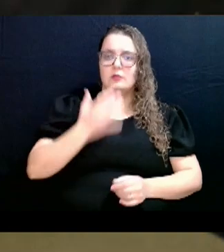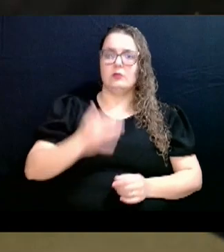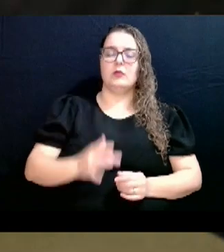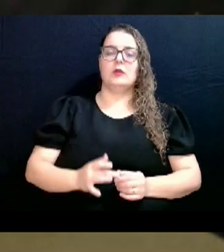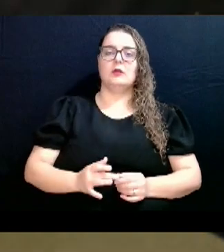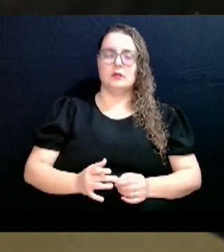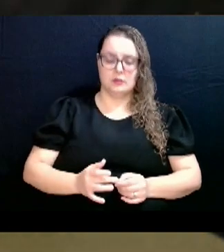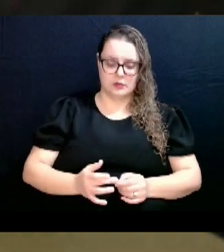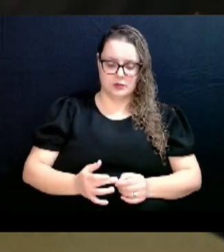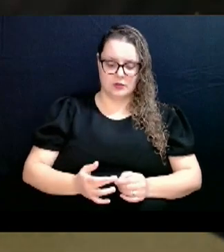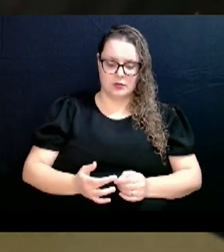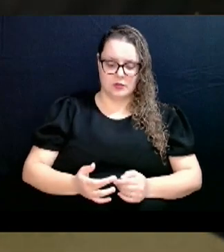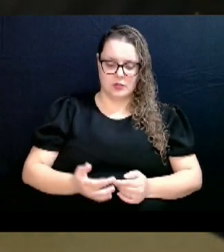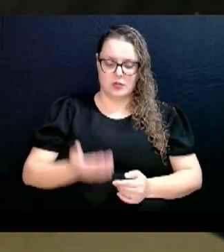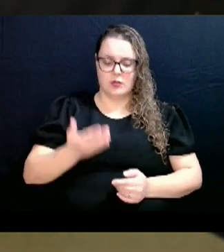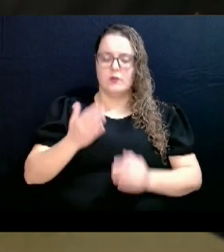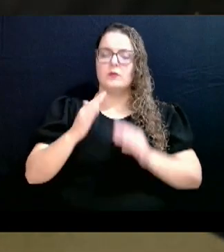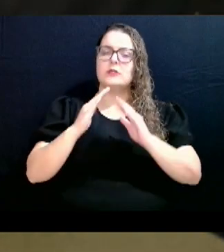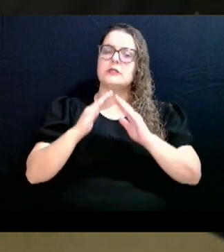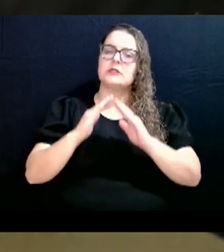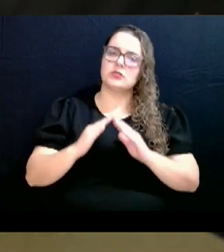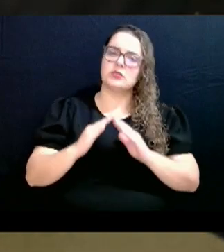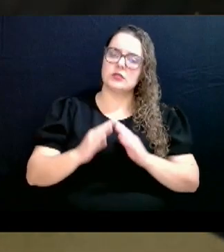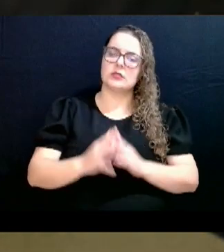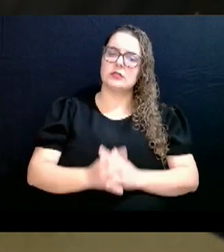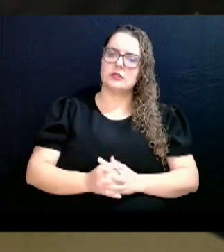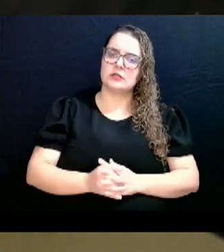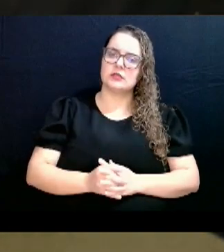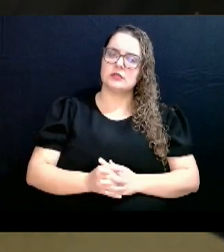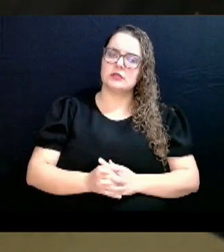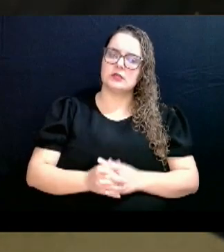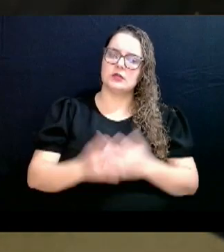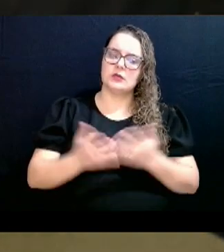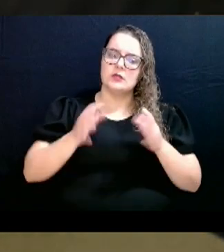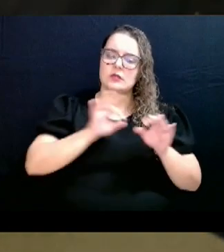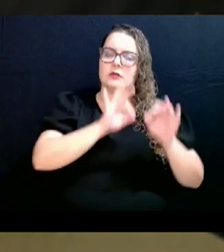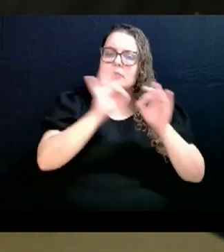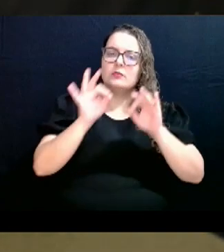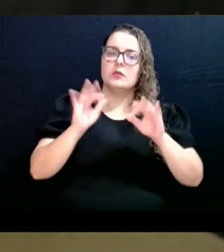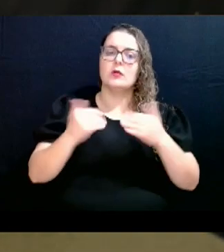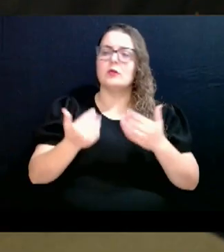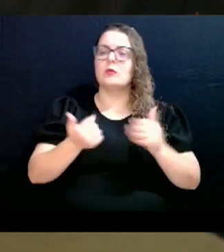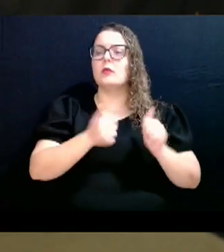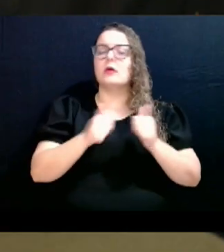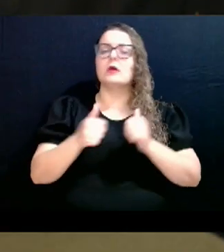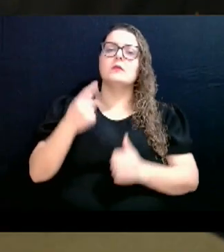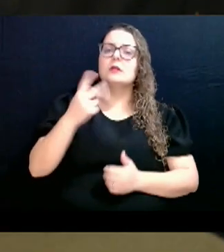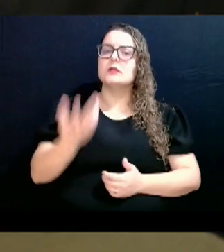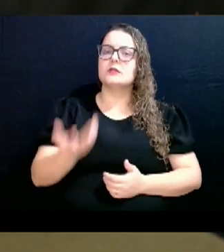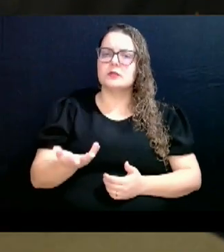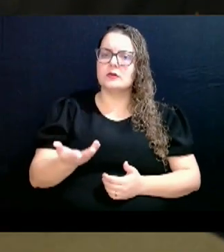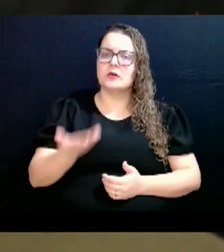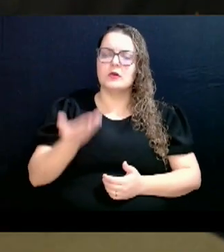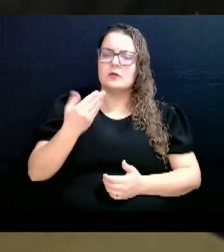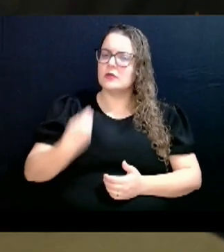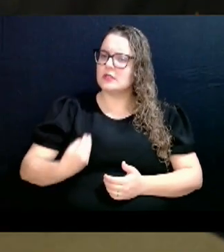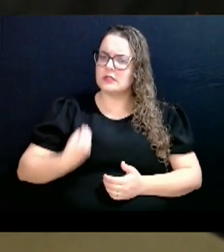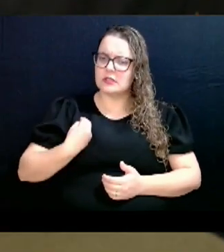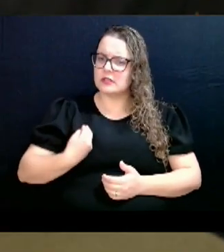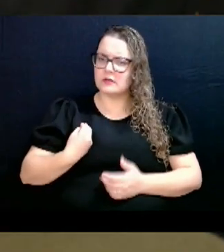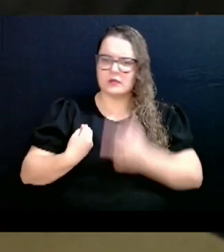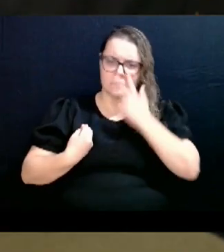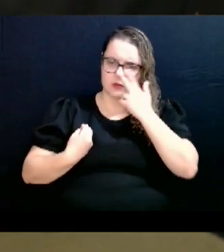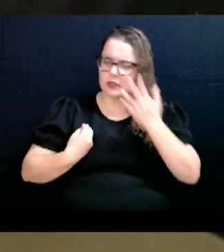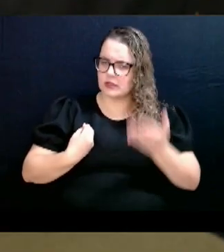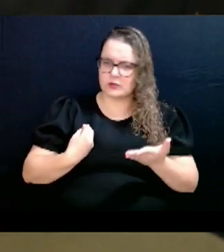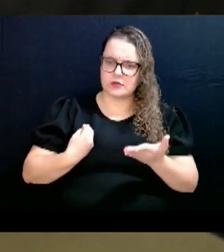Você aí de casa, né, está acompanhando esse caso, qual que é a sua avaliação? Você está vivendo um caso como esse, né? O